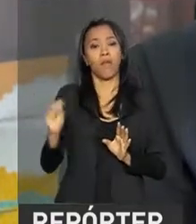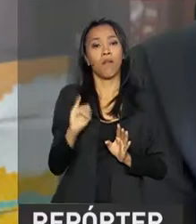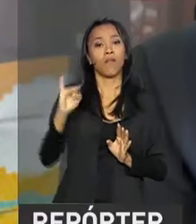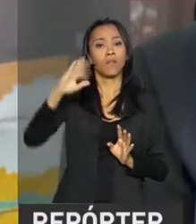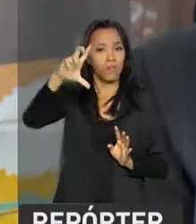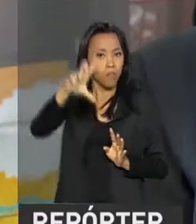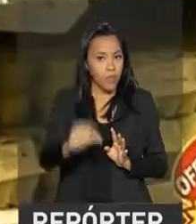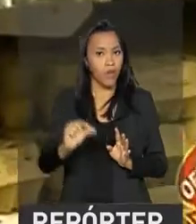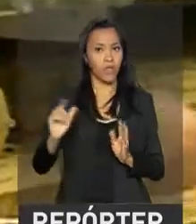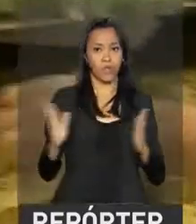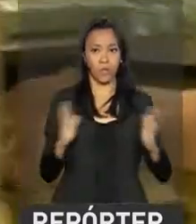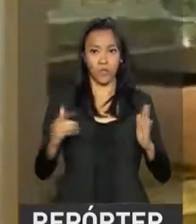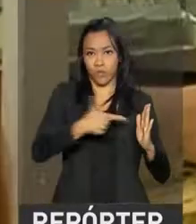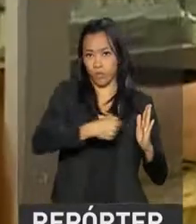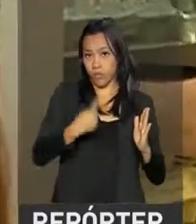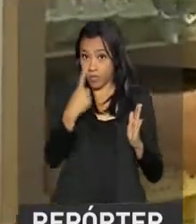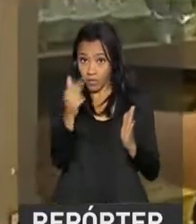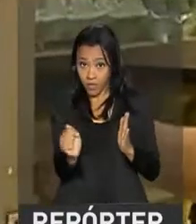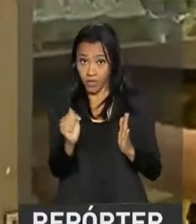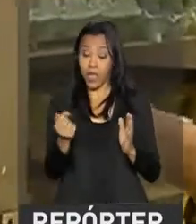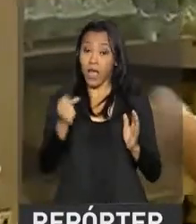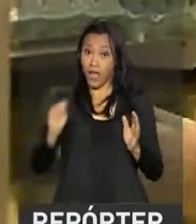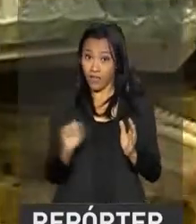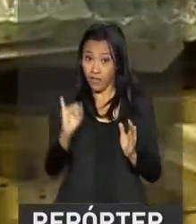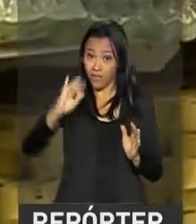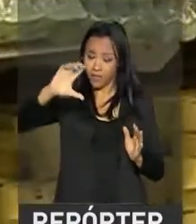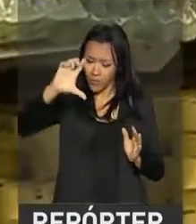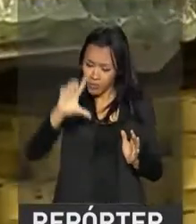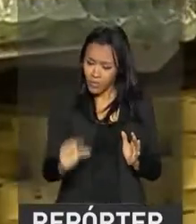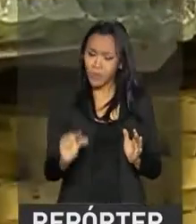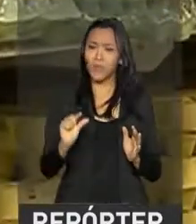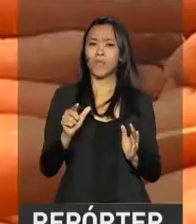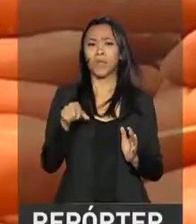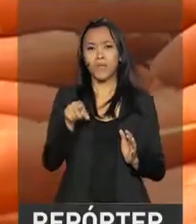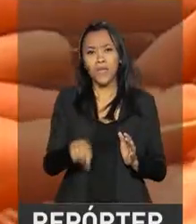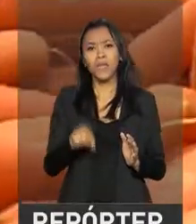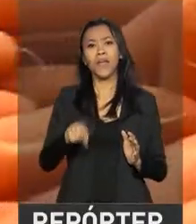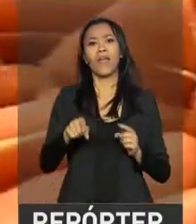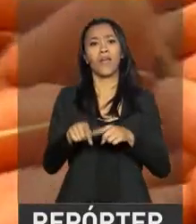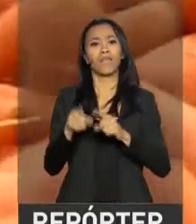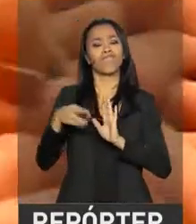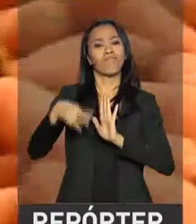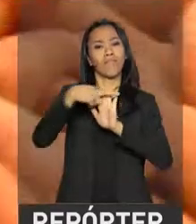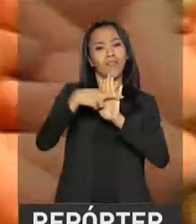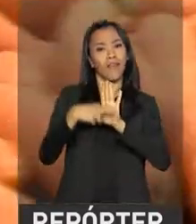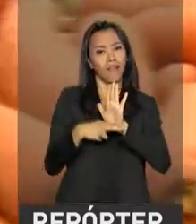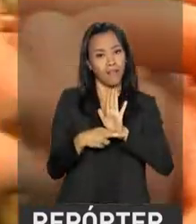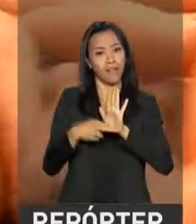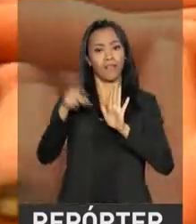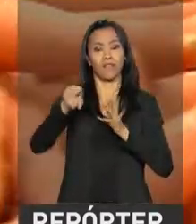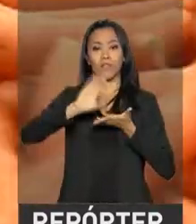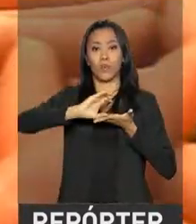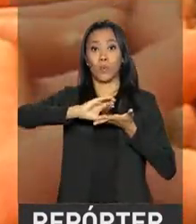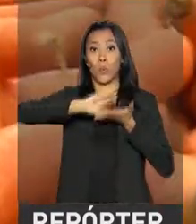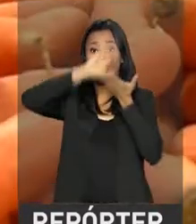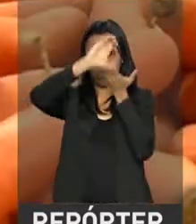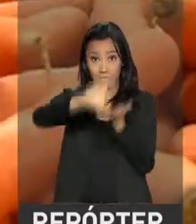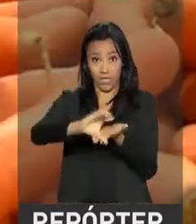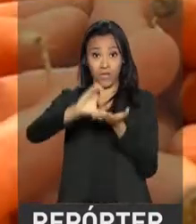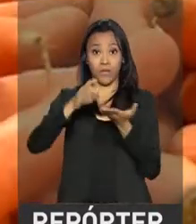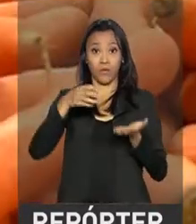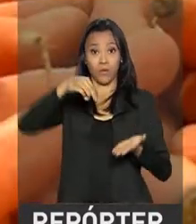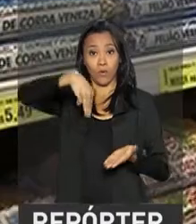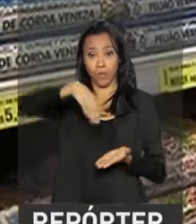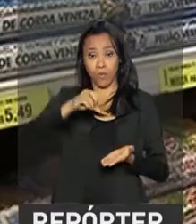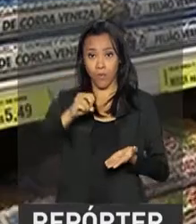2017 a inflação caiu tanto que ficou abaixo do definido pelo conselho monetário nacional para acomodar possíveis